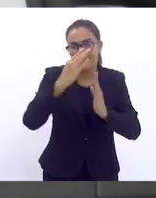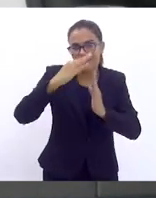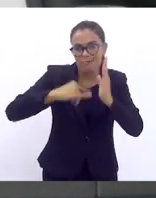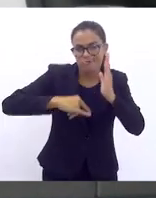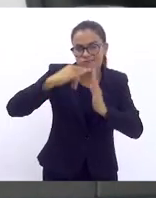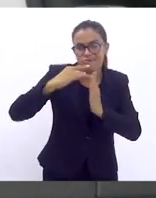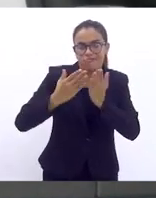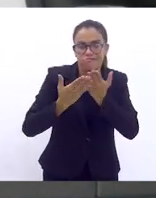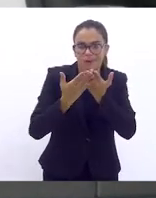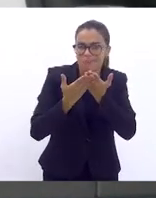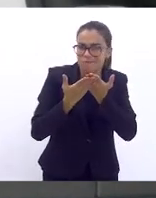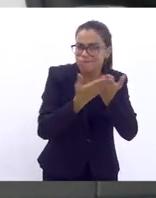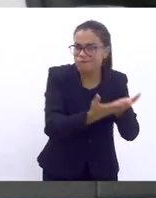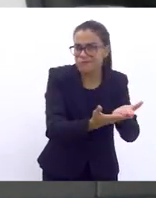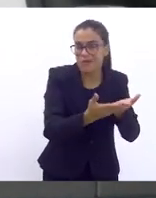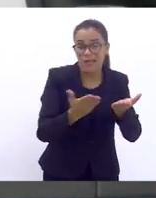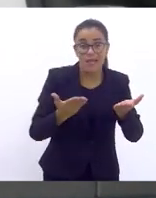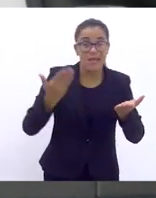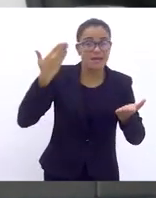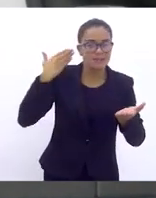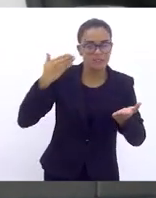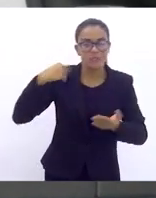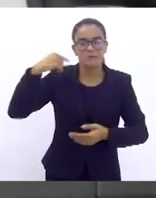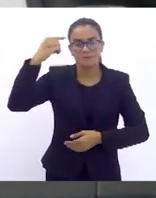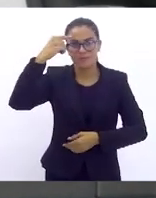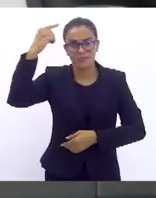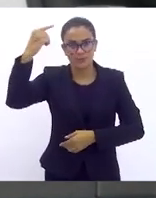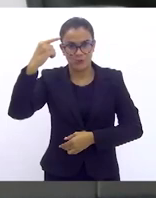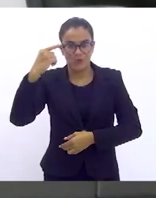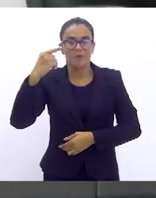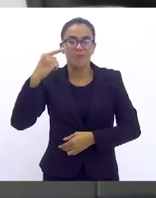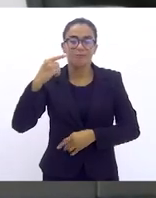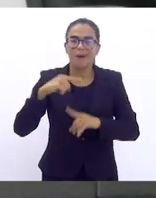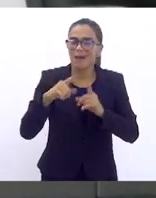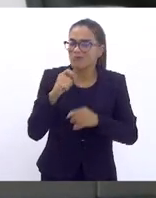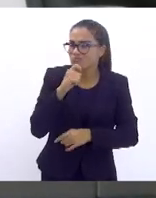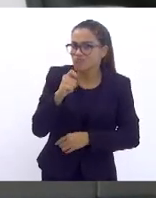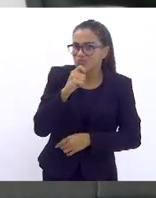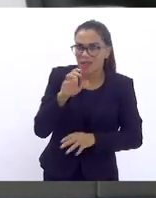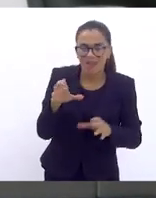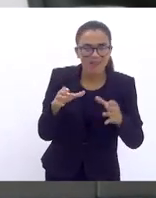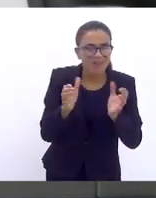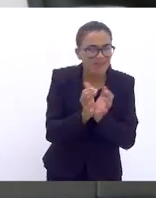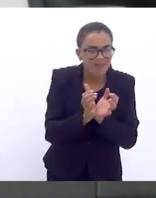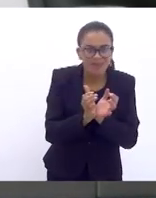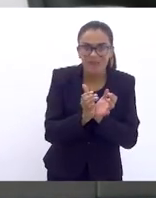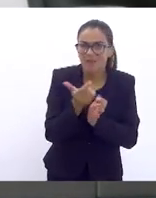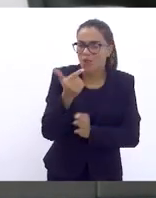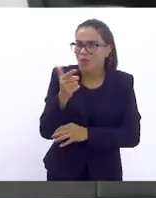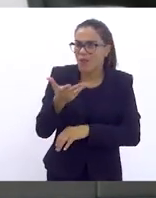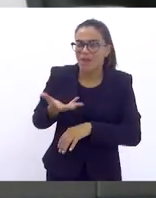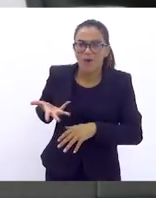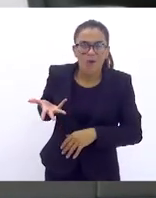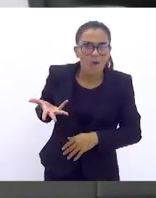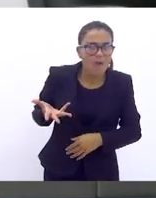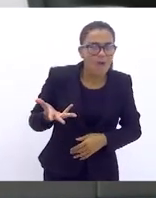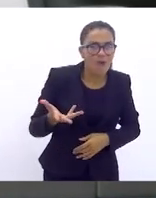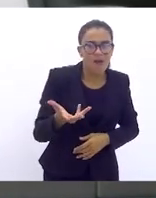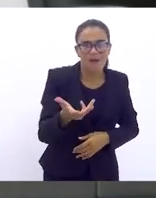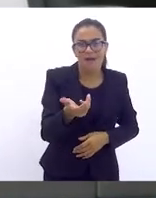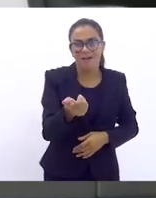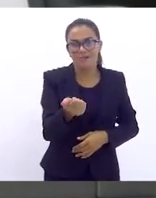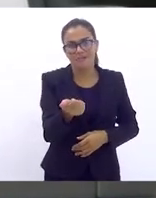pensado nisso na fazenda mas sem Equipe sem o pessoal sem a qualidade especialmente